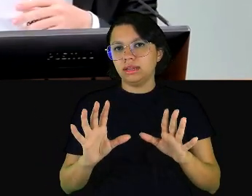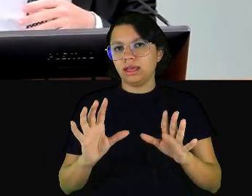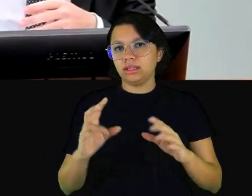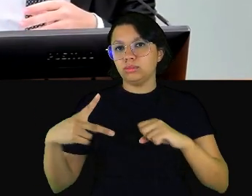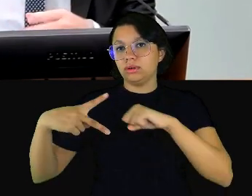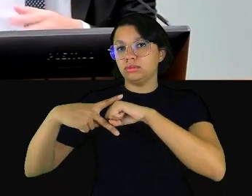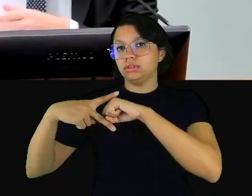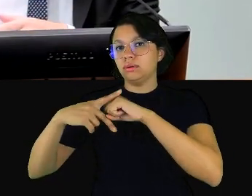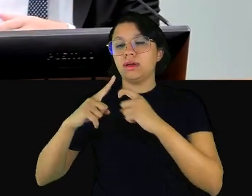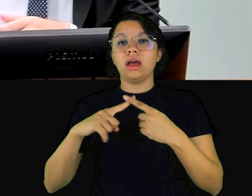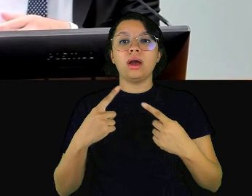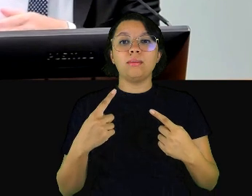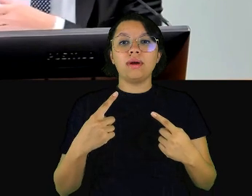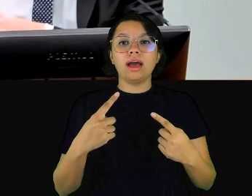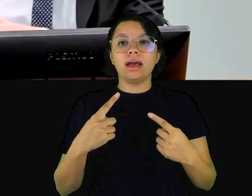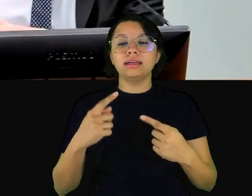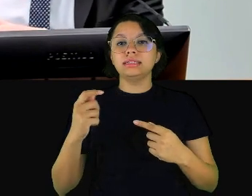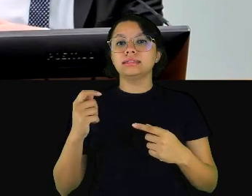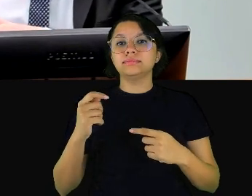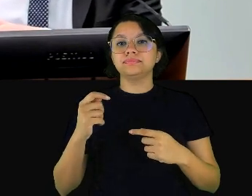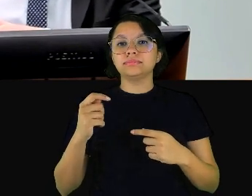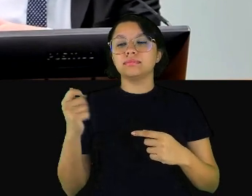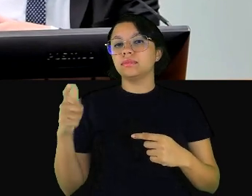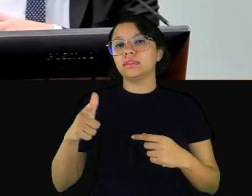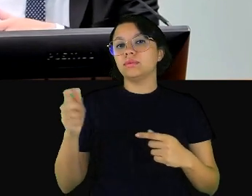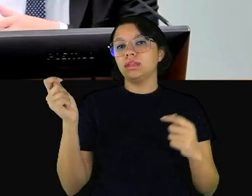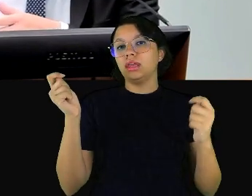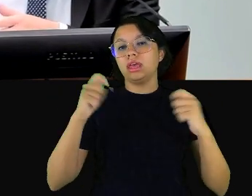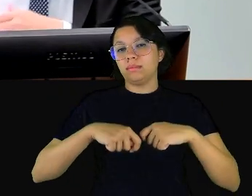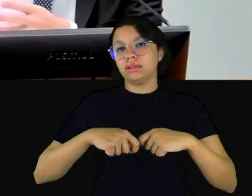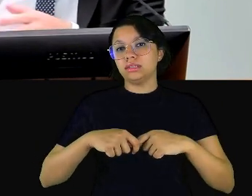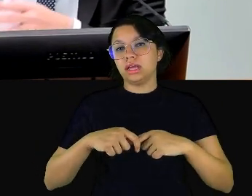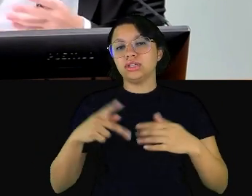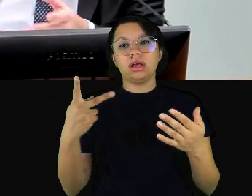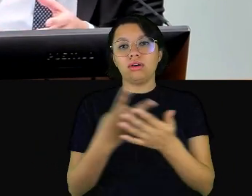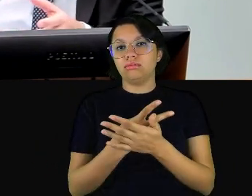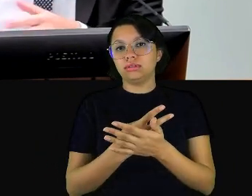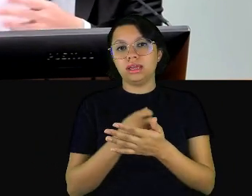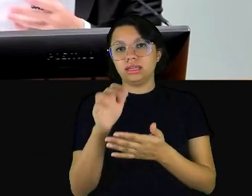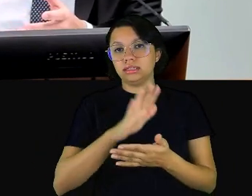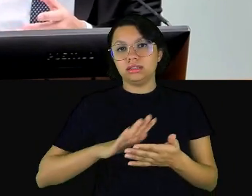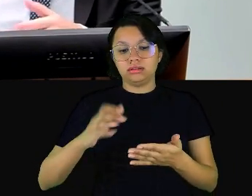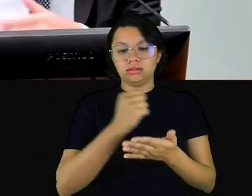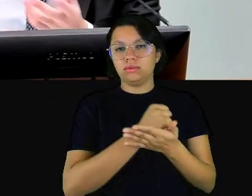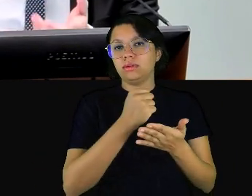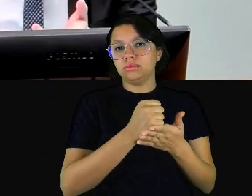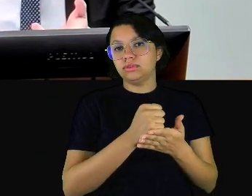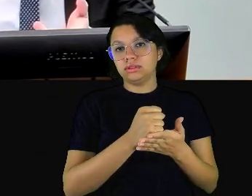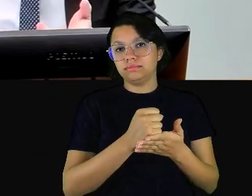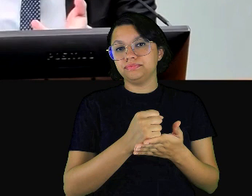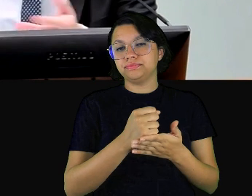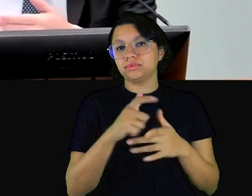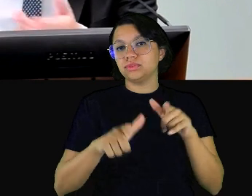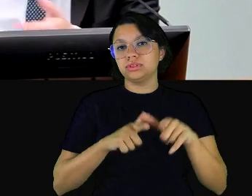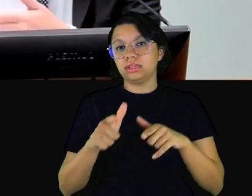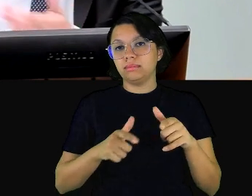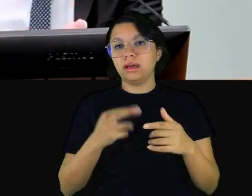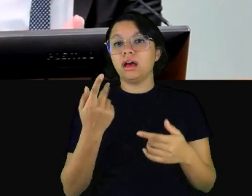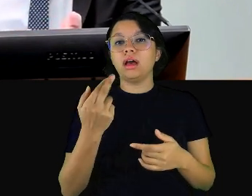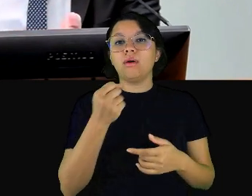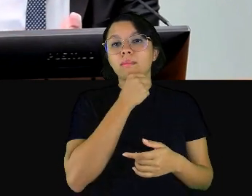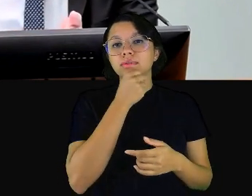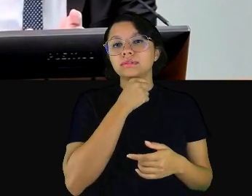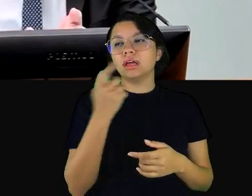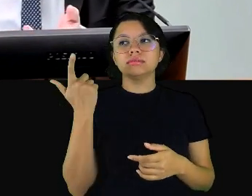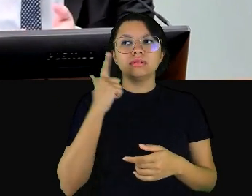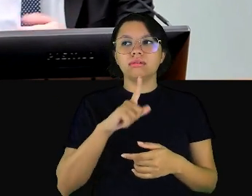para o segurado, mas a incapacidade acontece no âmbito do contratrabalho. E o exemplo clássico é o aposentado, né, que não consegue